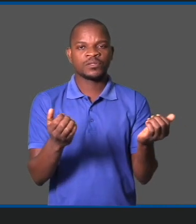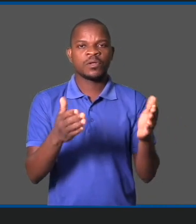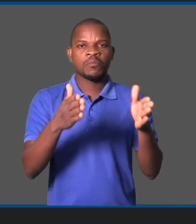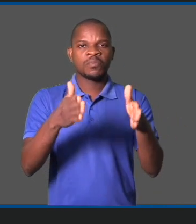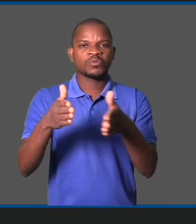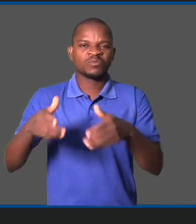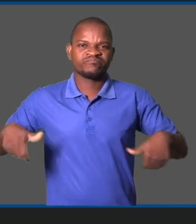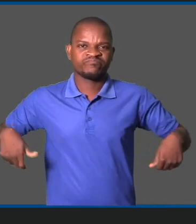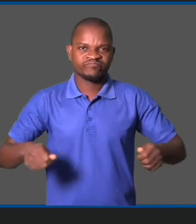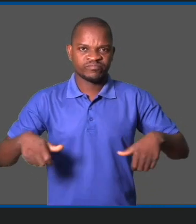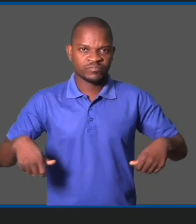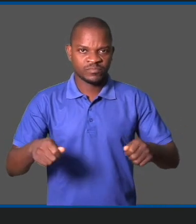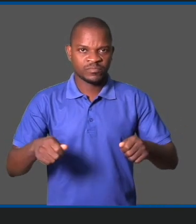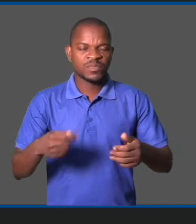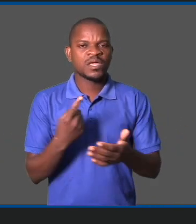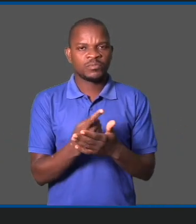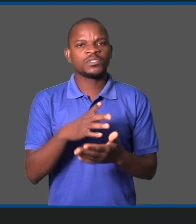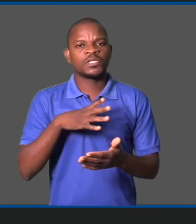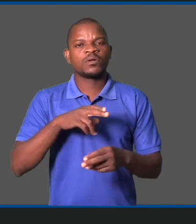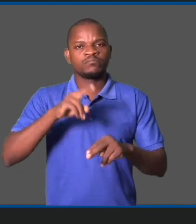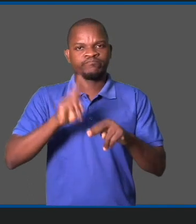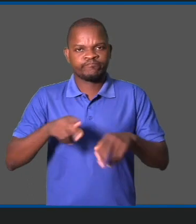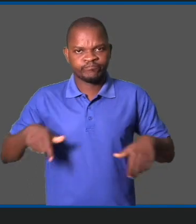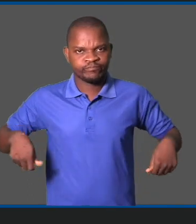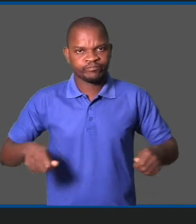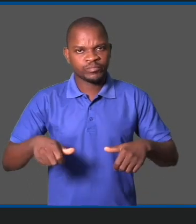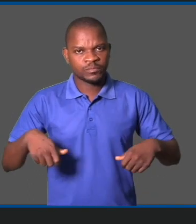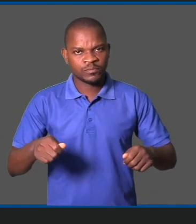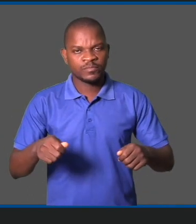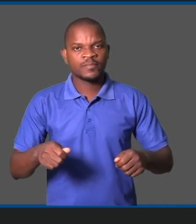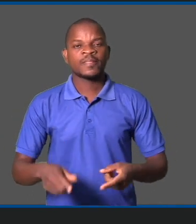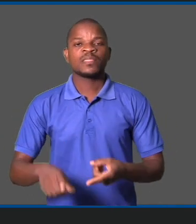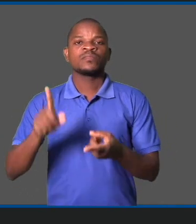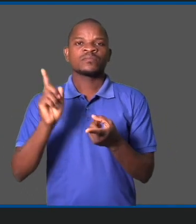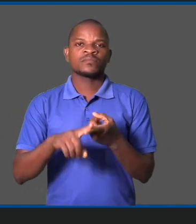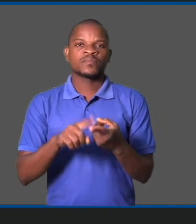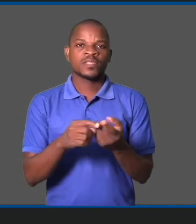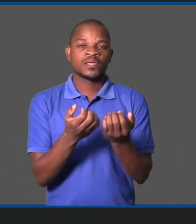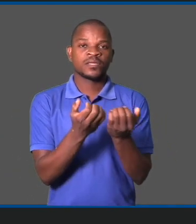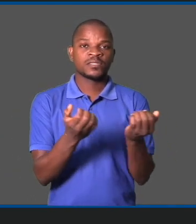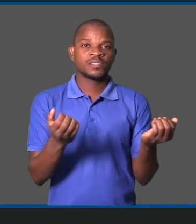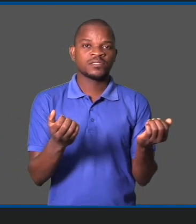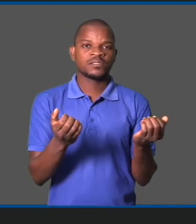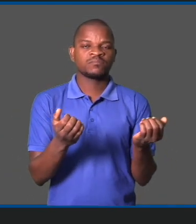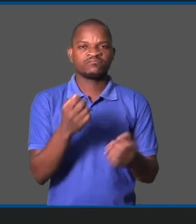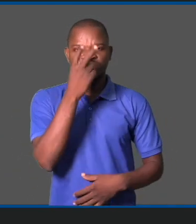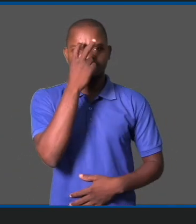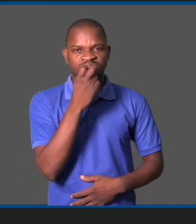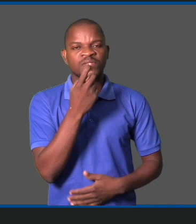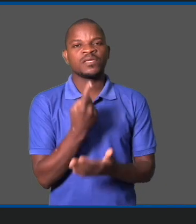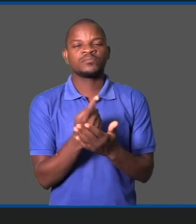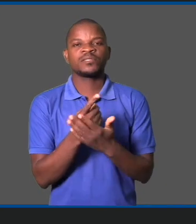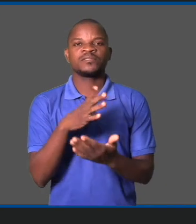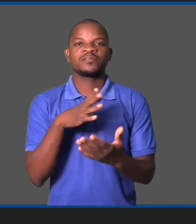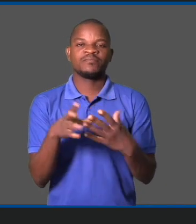com deficiência física, cadeiras de roda, não é? A presença disso, criança com deficiência visual, estamos a falar